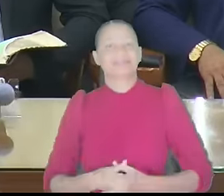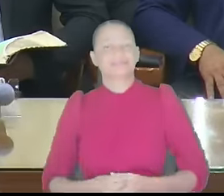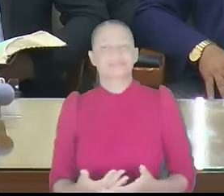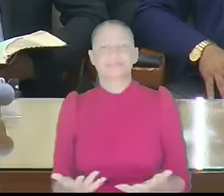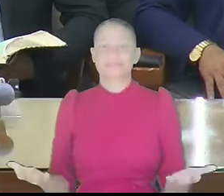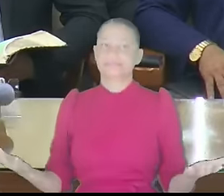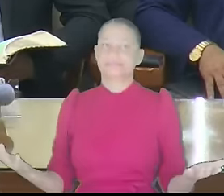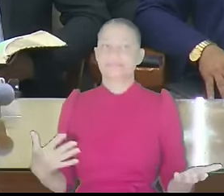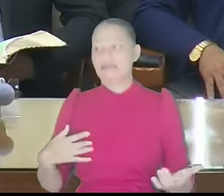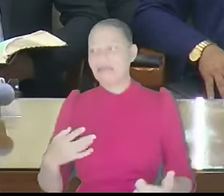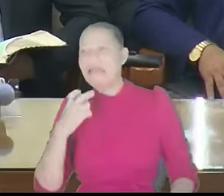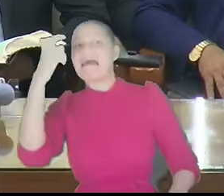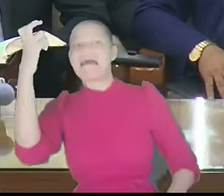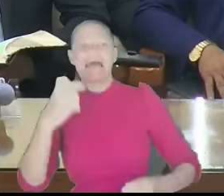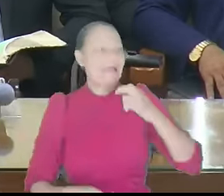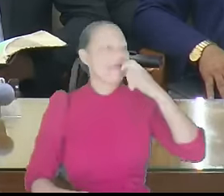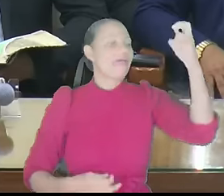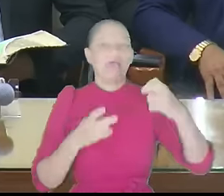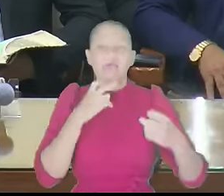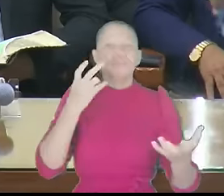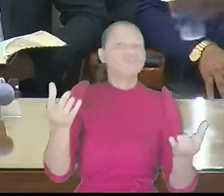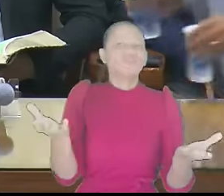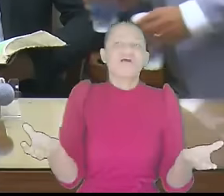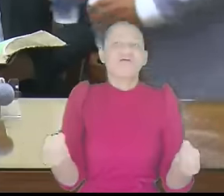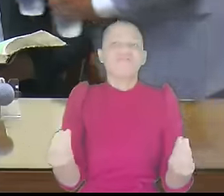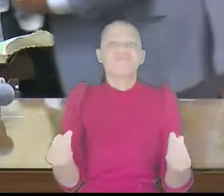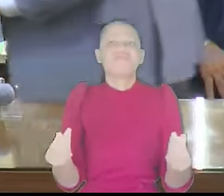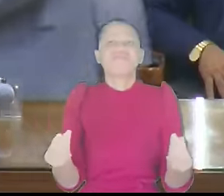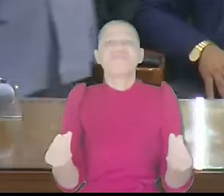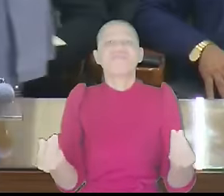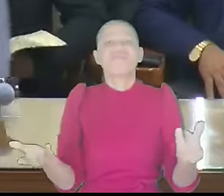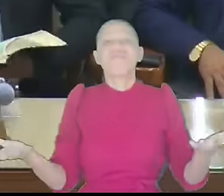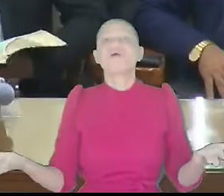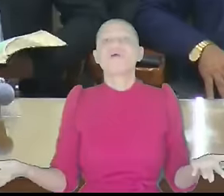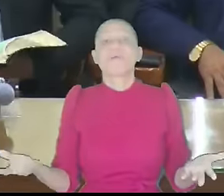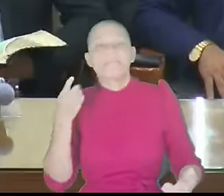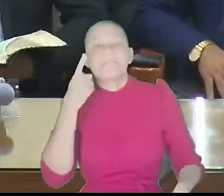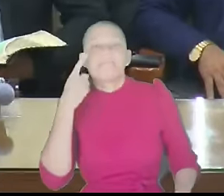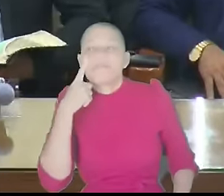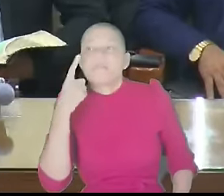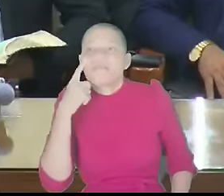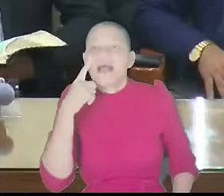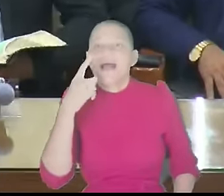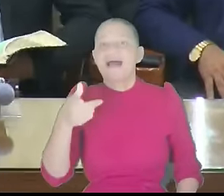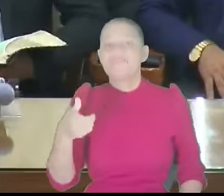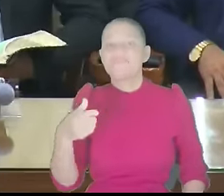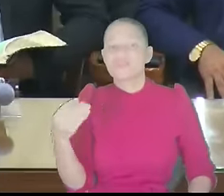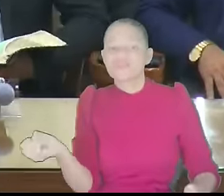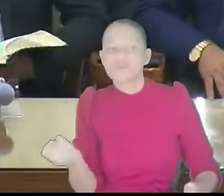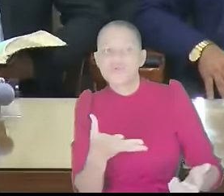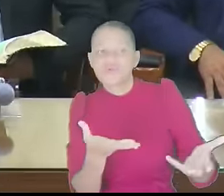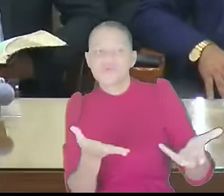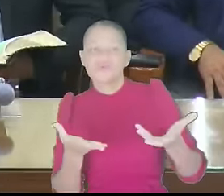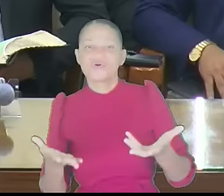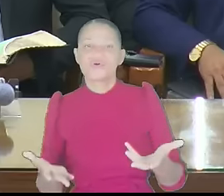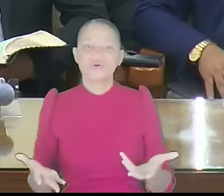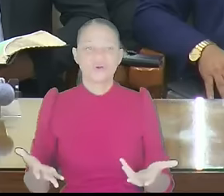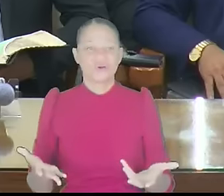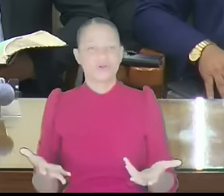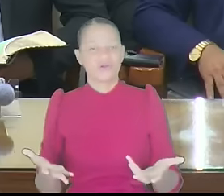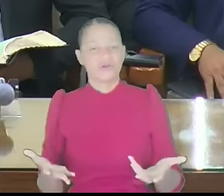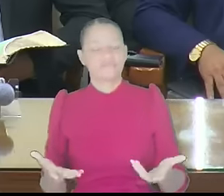Um grita aqui, outro grita ali, outro grita acolá. Que é para ver se é convidado de novo. Mas